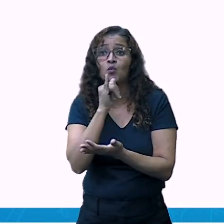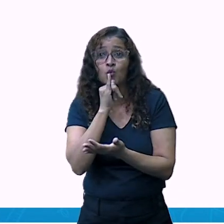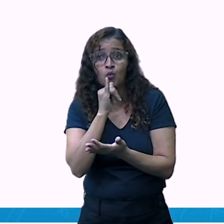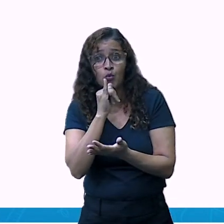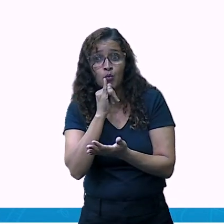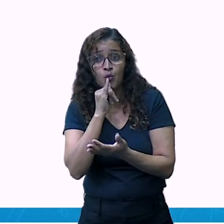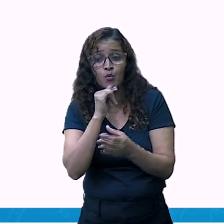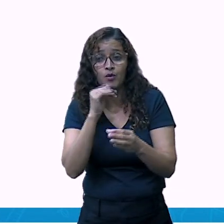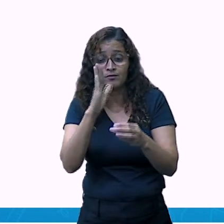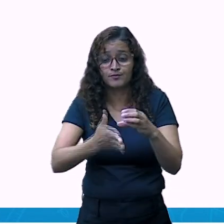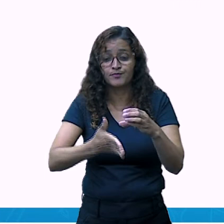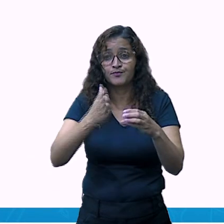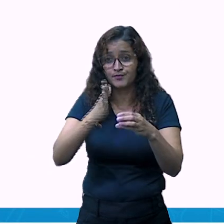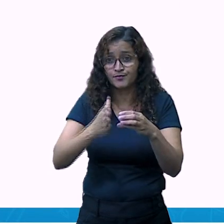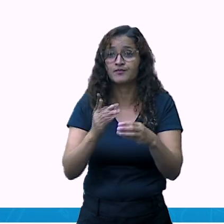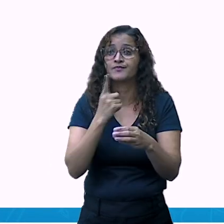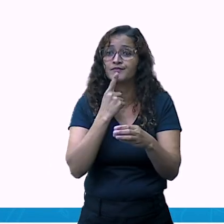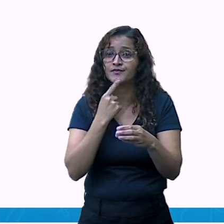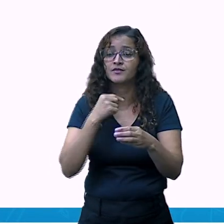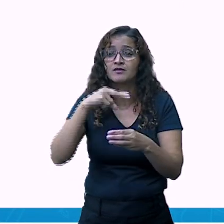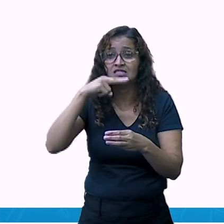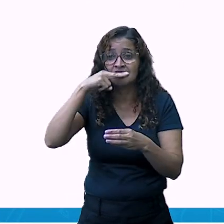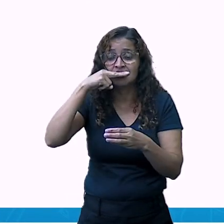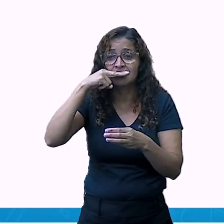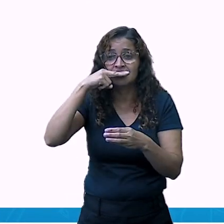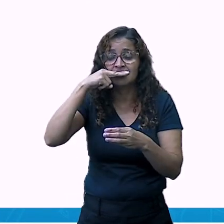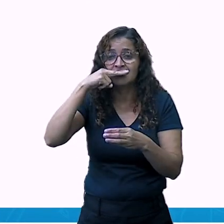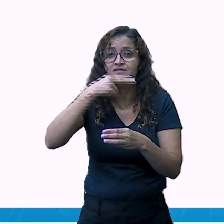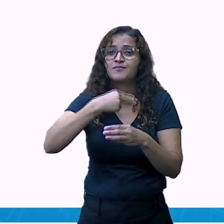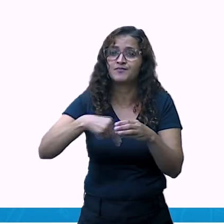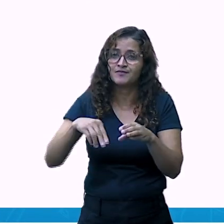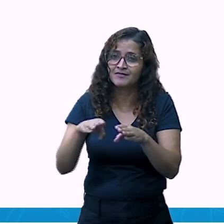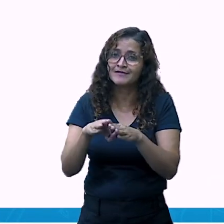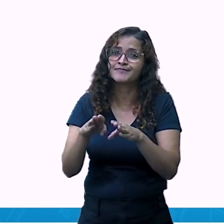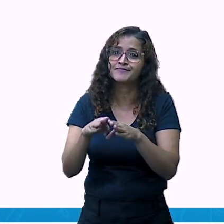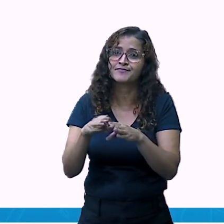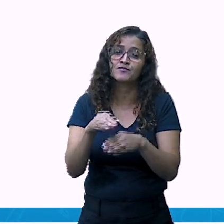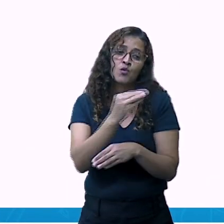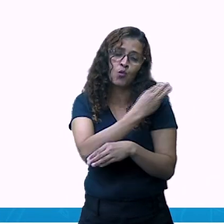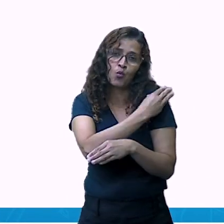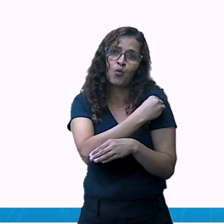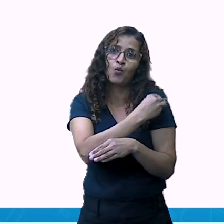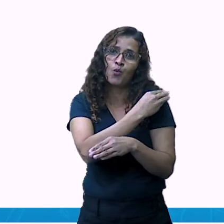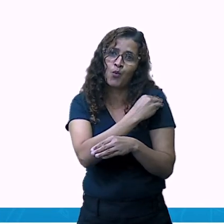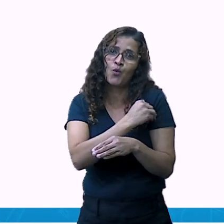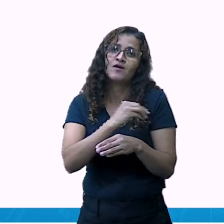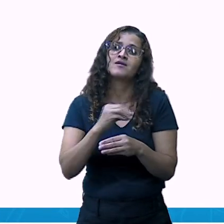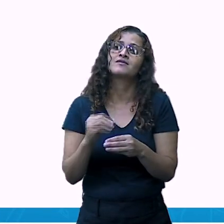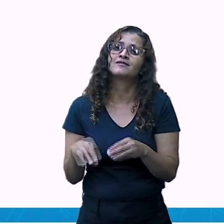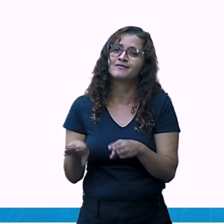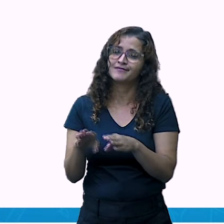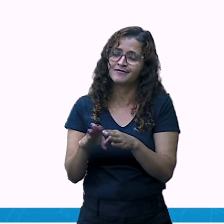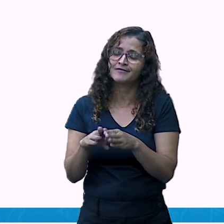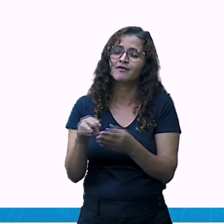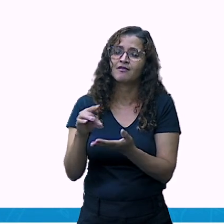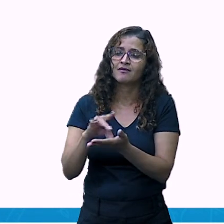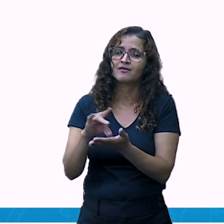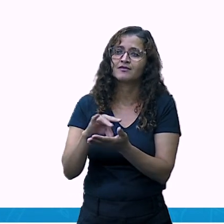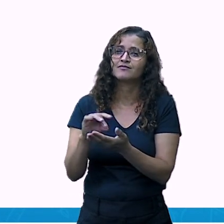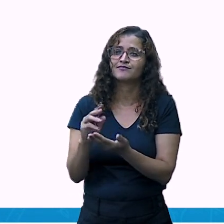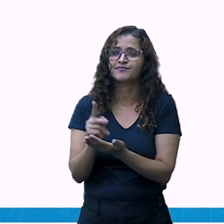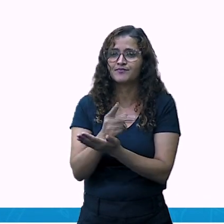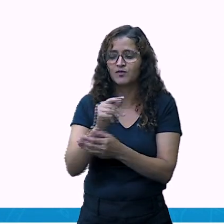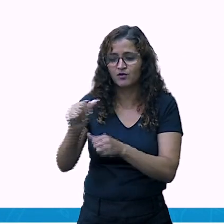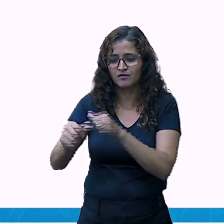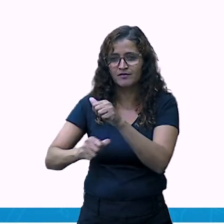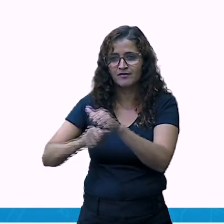aí da beterraba, da cana-do-açúcar, que também faz aí o biocombustíveis.